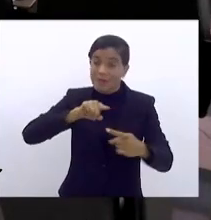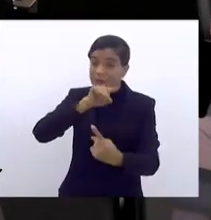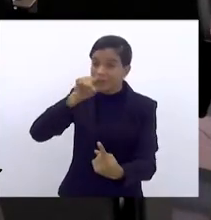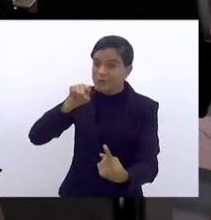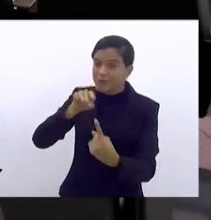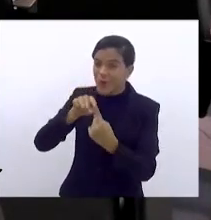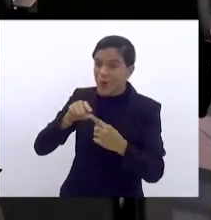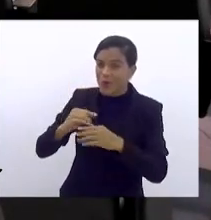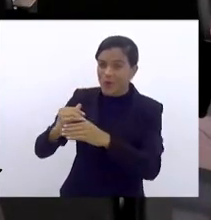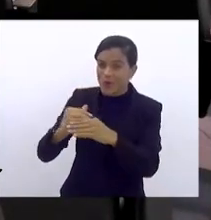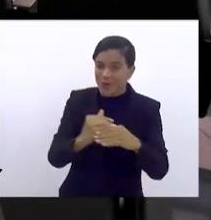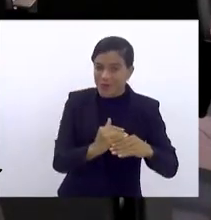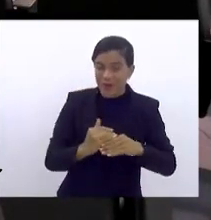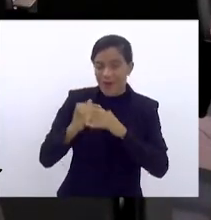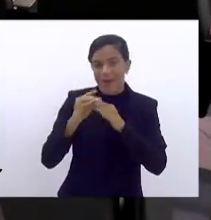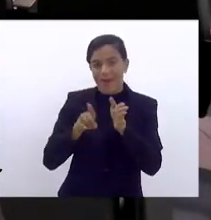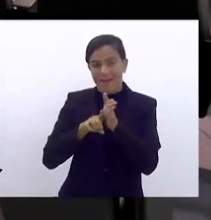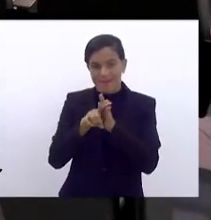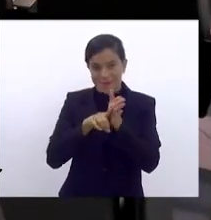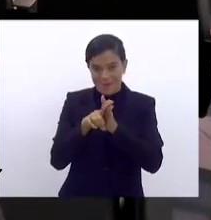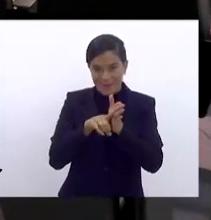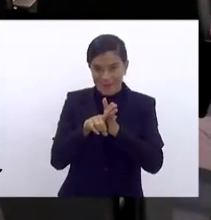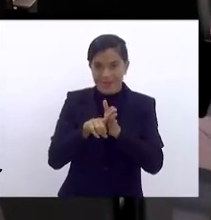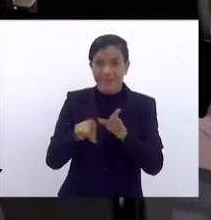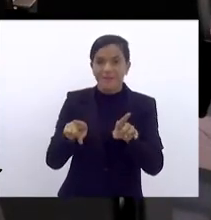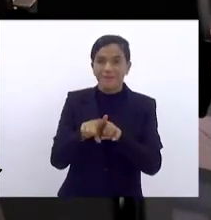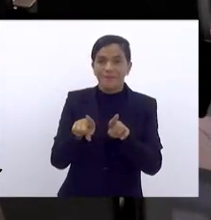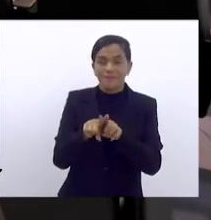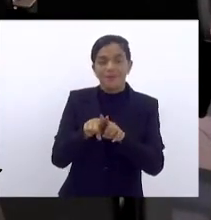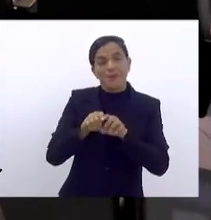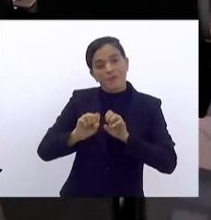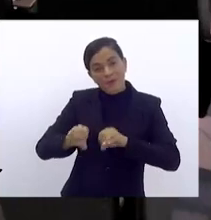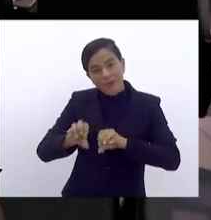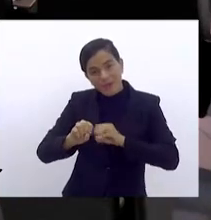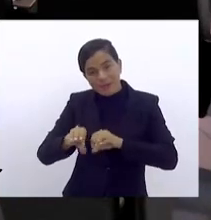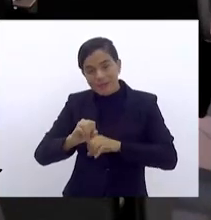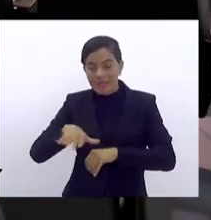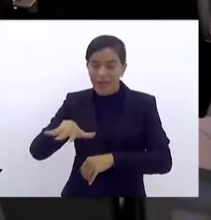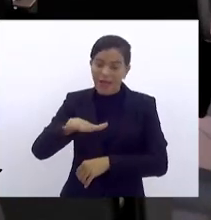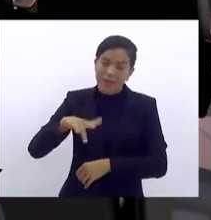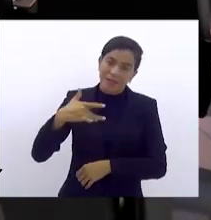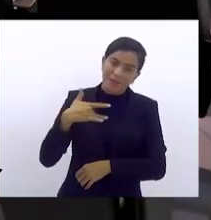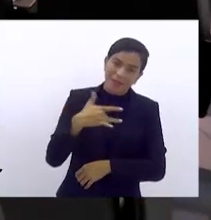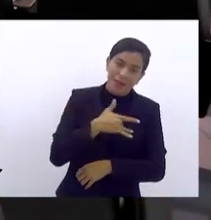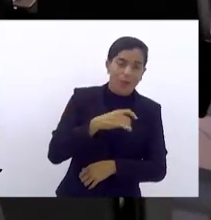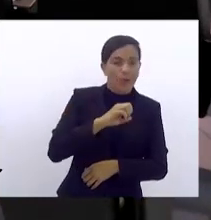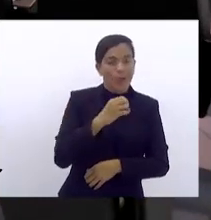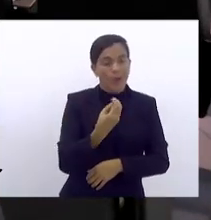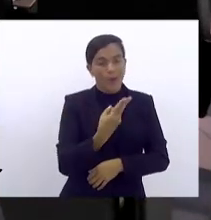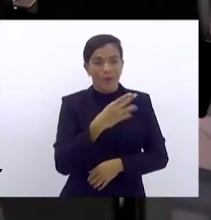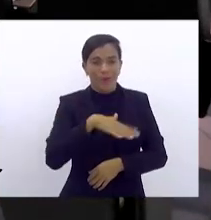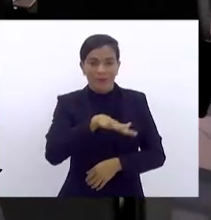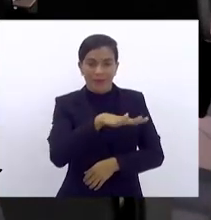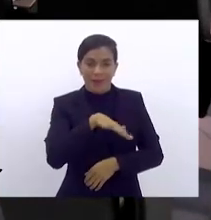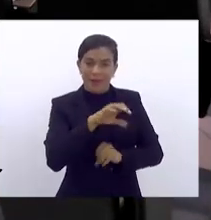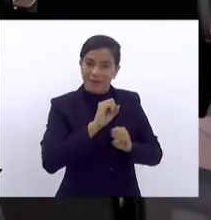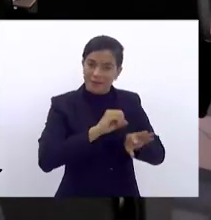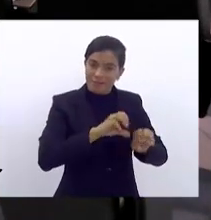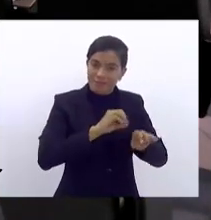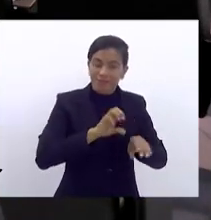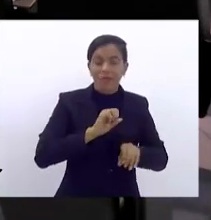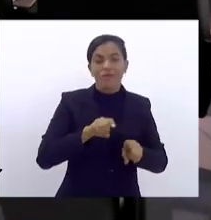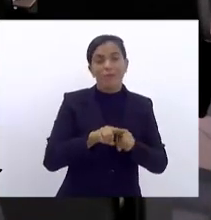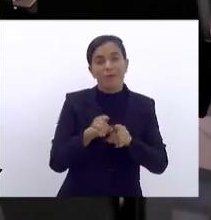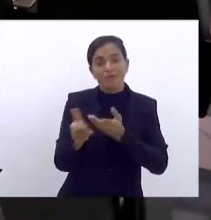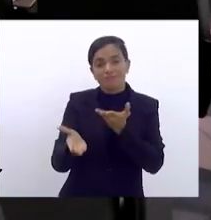e o ensino seja no campo da saúde da educação e da assistência social